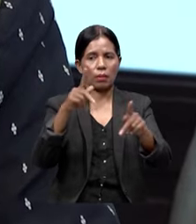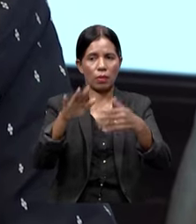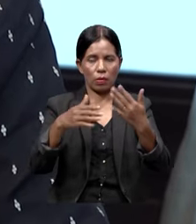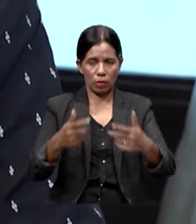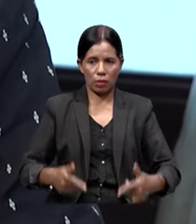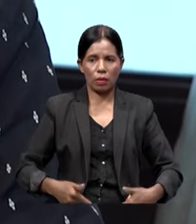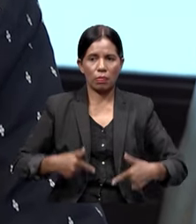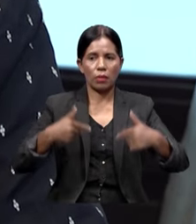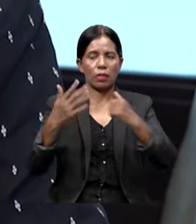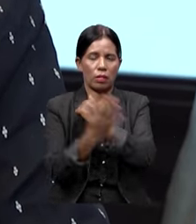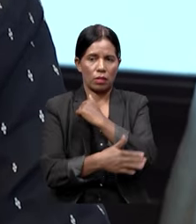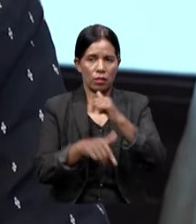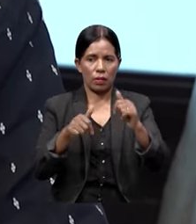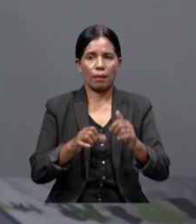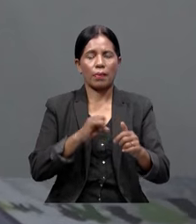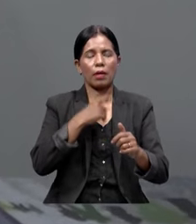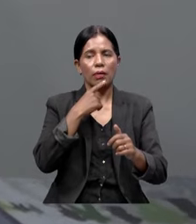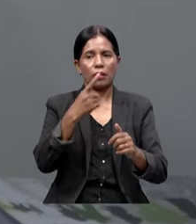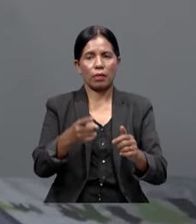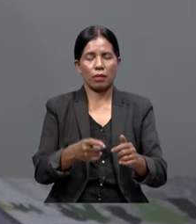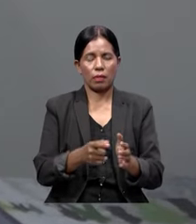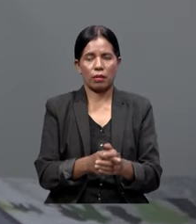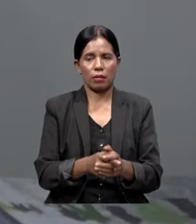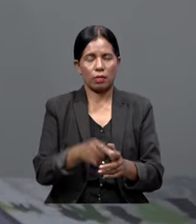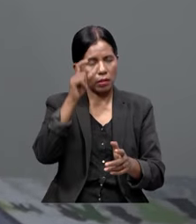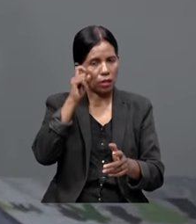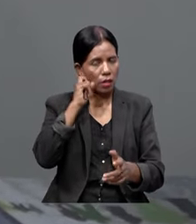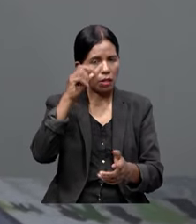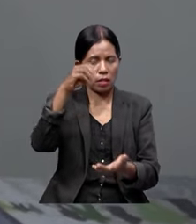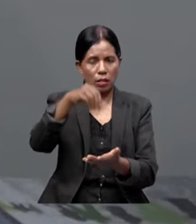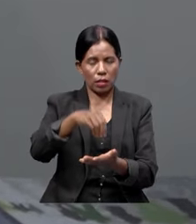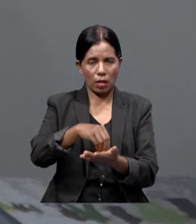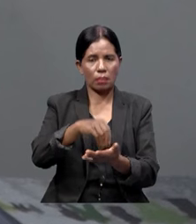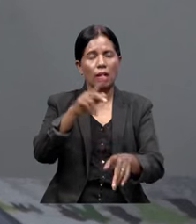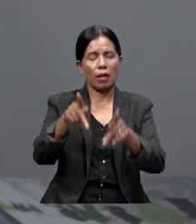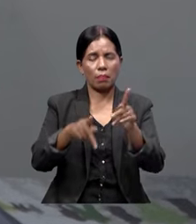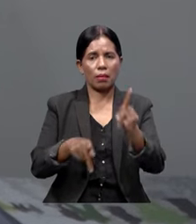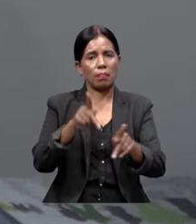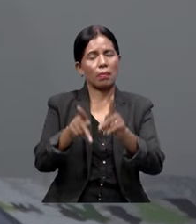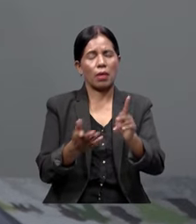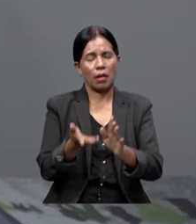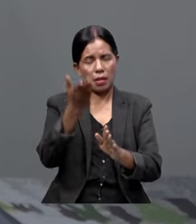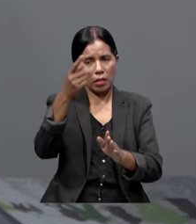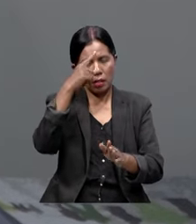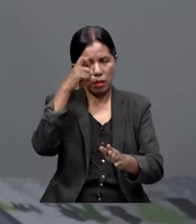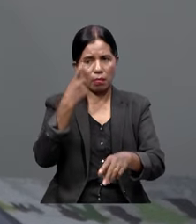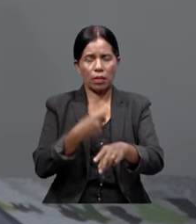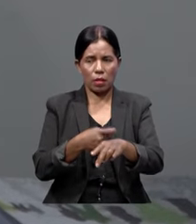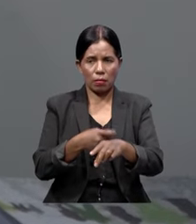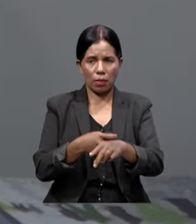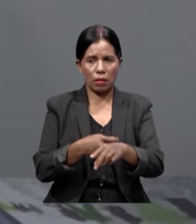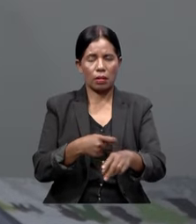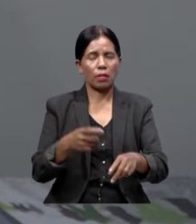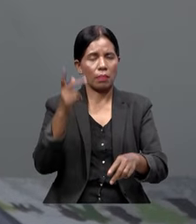iha nasau nida ne. Awatete dia kliu ma mbot, tau povo maka asliu. Tambah ya tempo situasi membuat sidak kilo